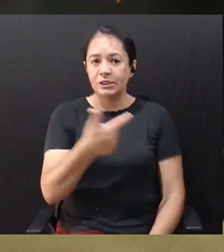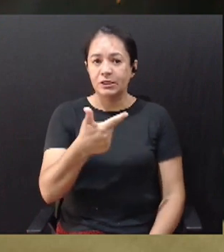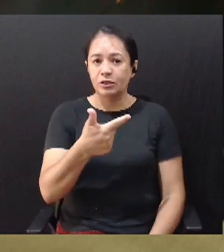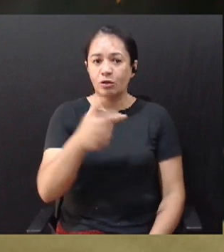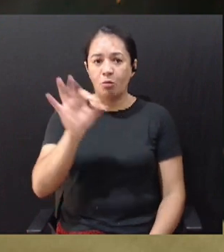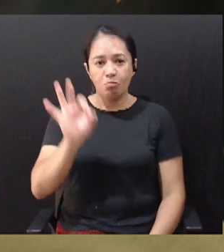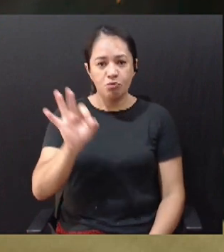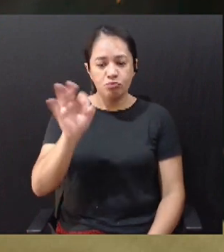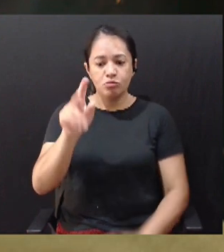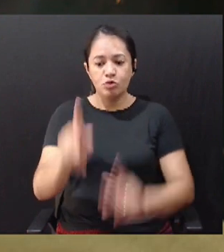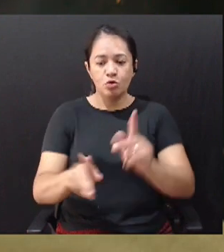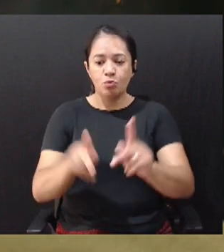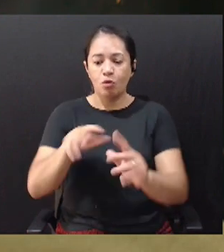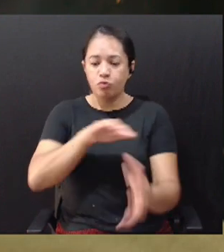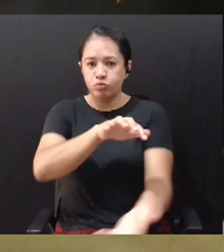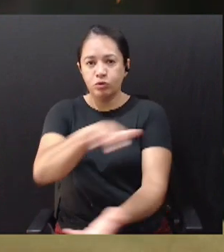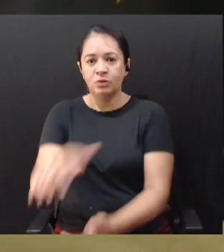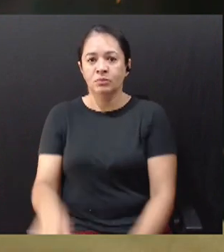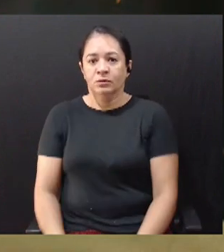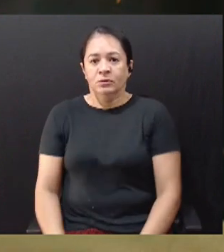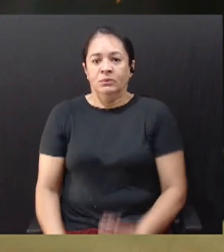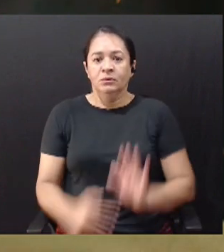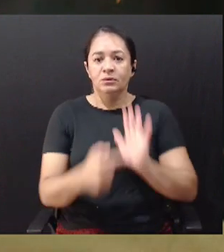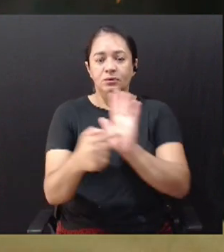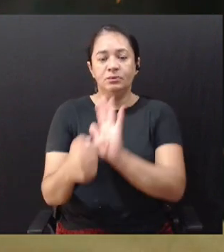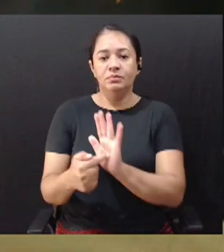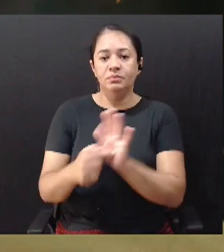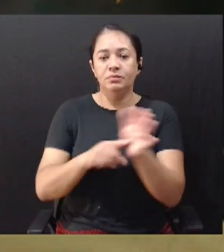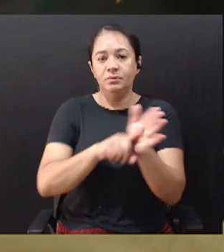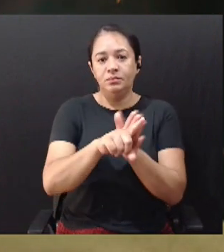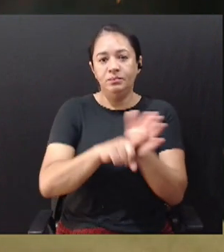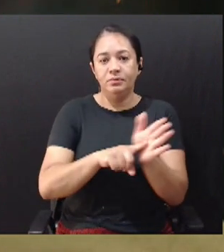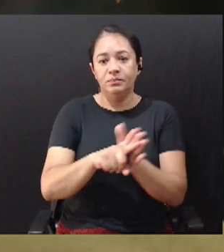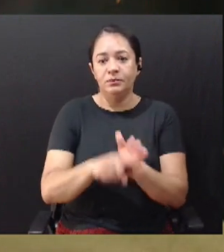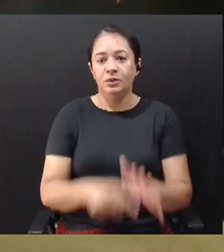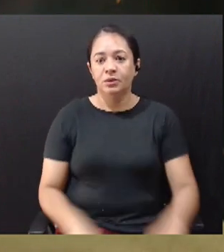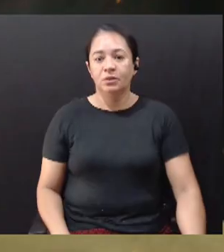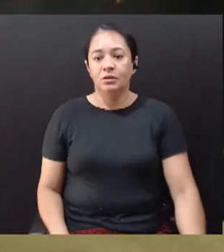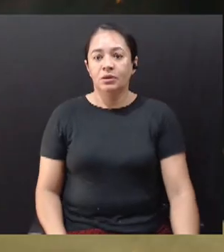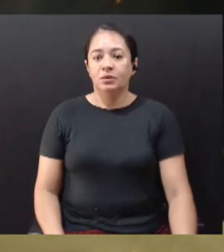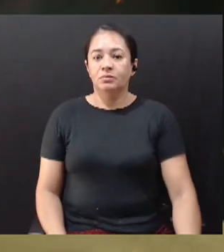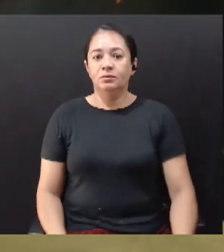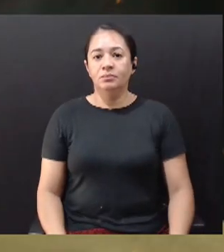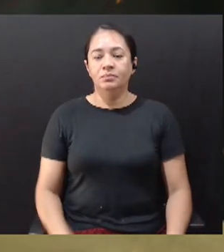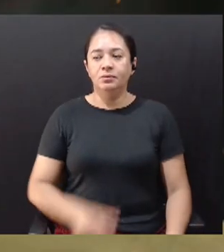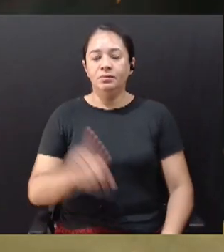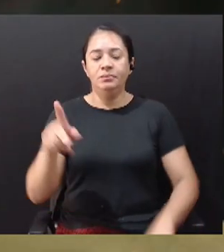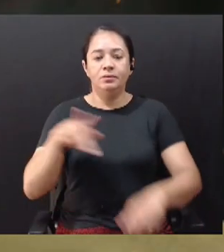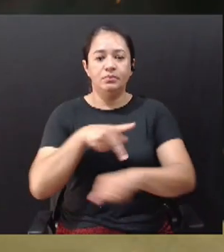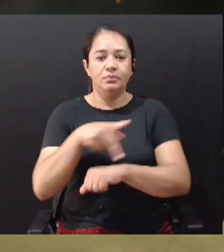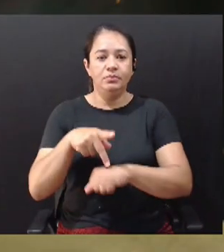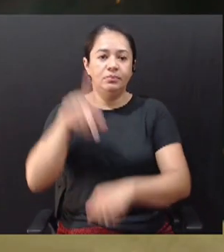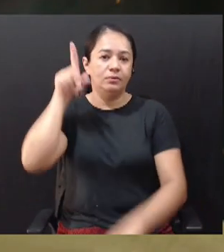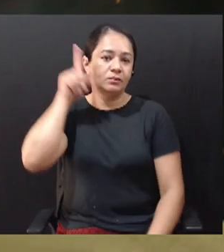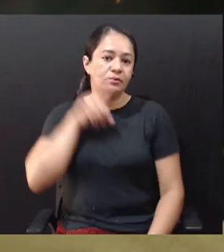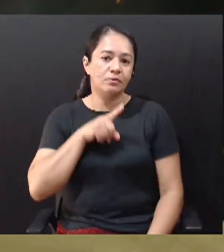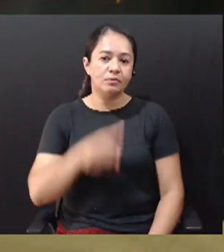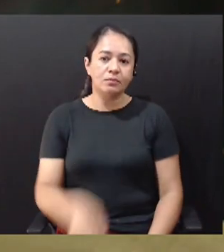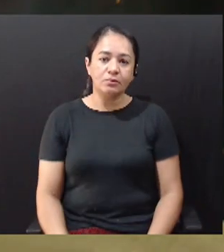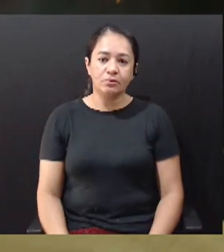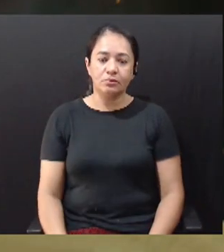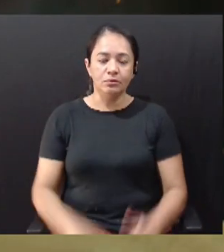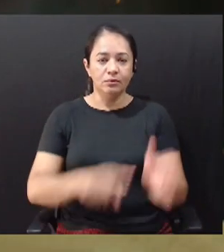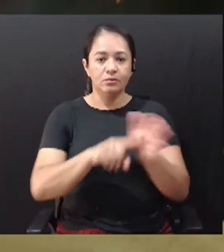pessoas no mundo. Isso é o que revelou uma pesquisa da empresa Monster nos Estados Unidos, e teve uma pesquisa que bateu